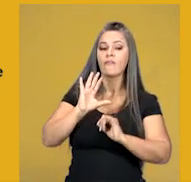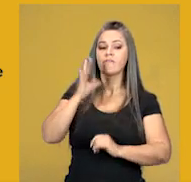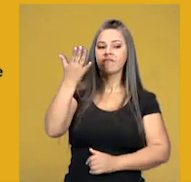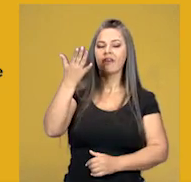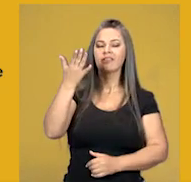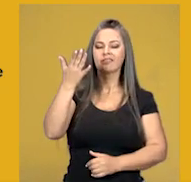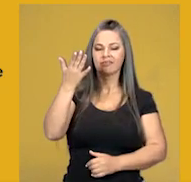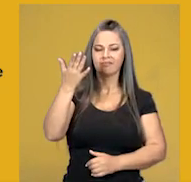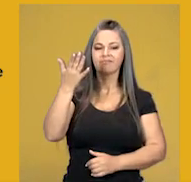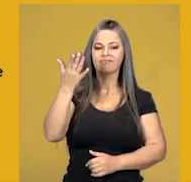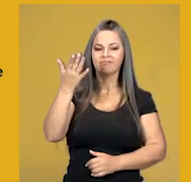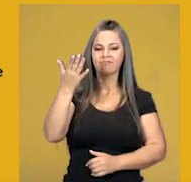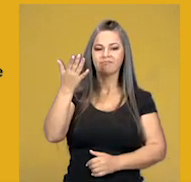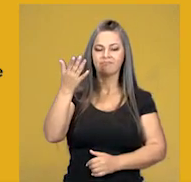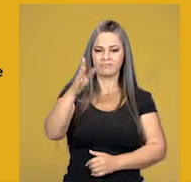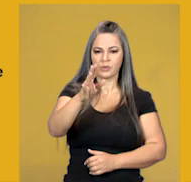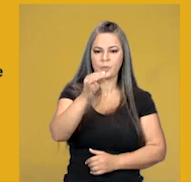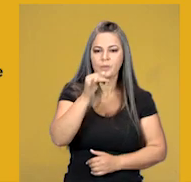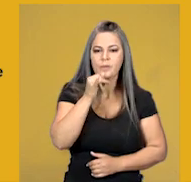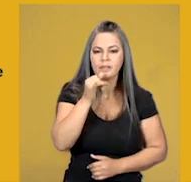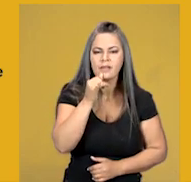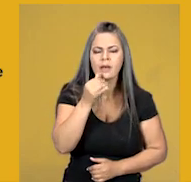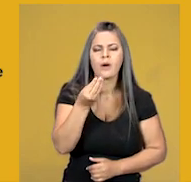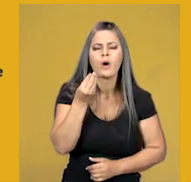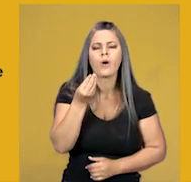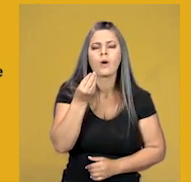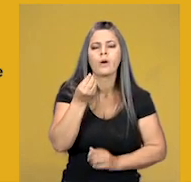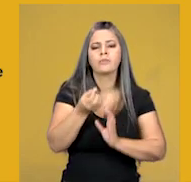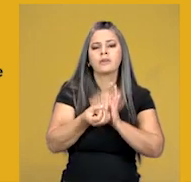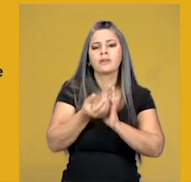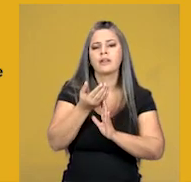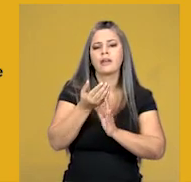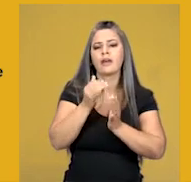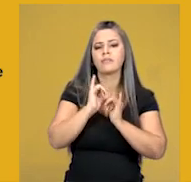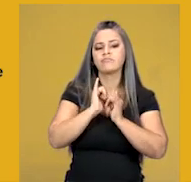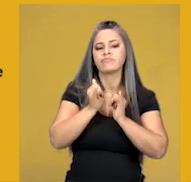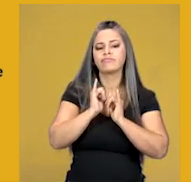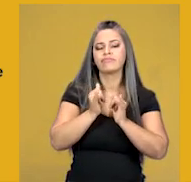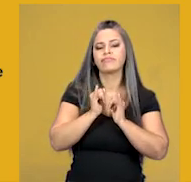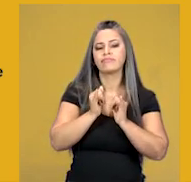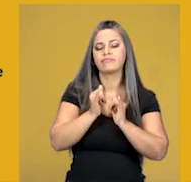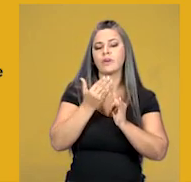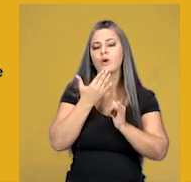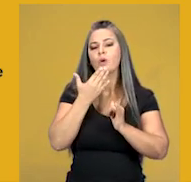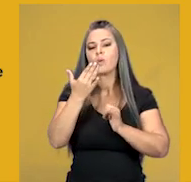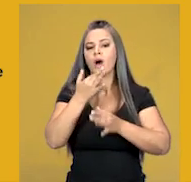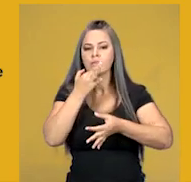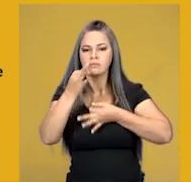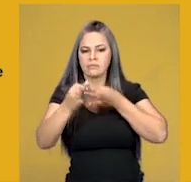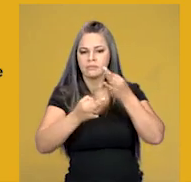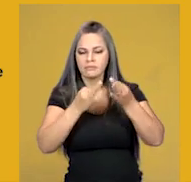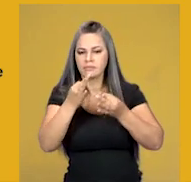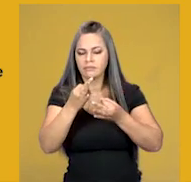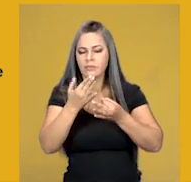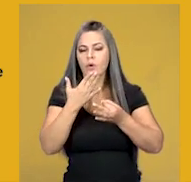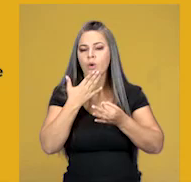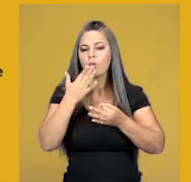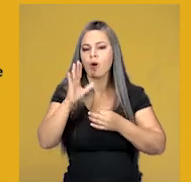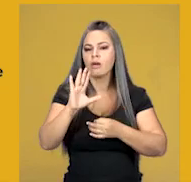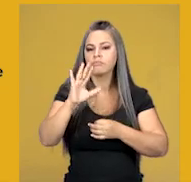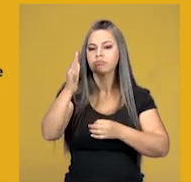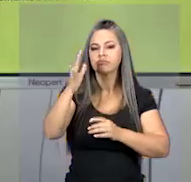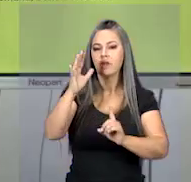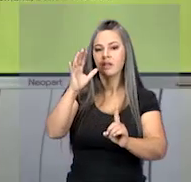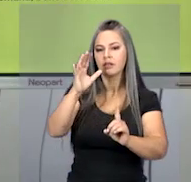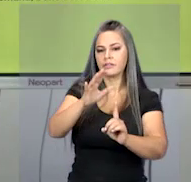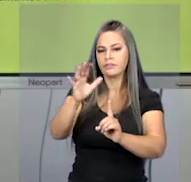Então, vamos ver como que a notícia é feita, as palavras usadas, os argumentos que são usados, o efeito de